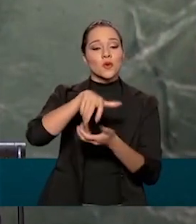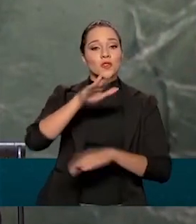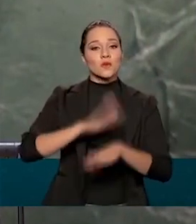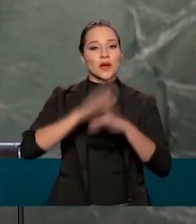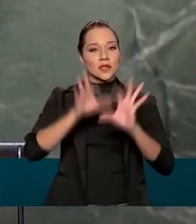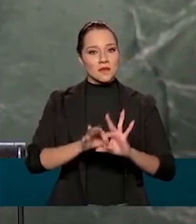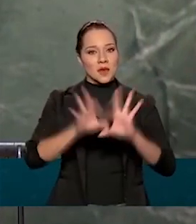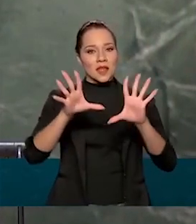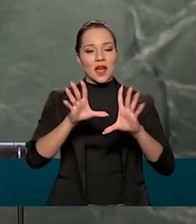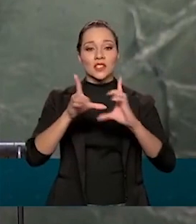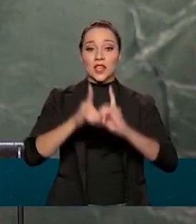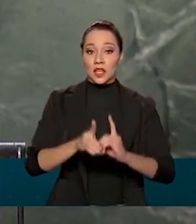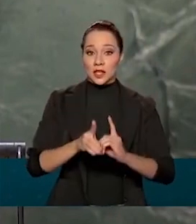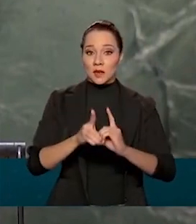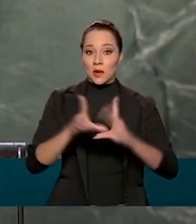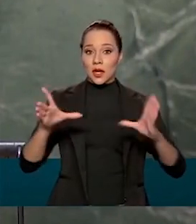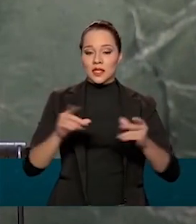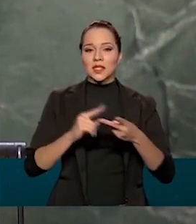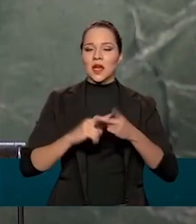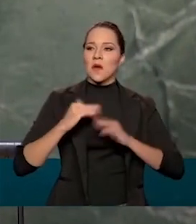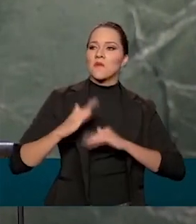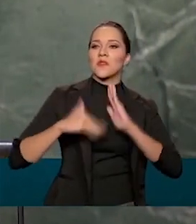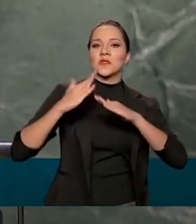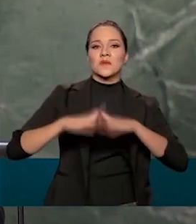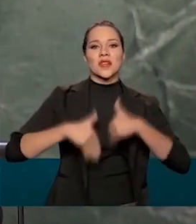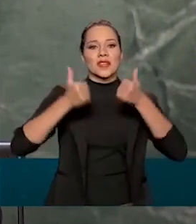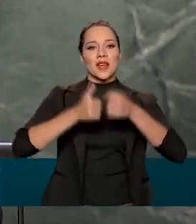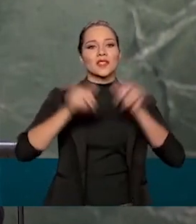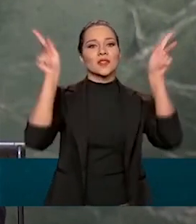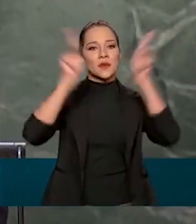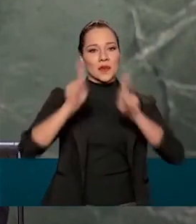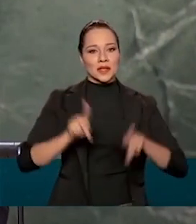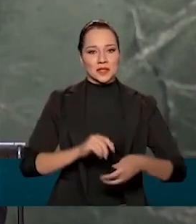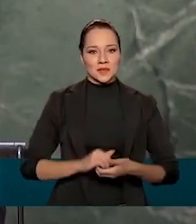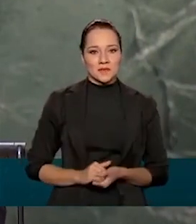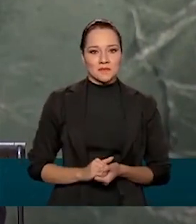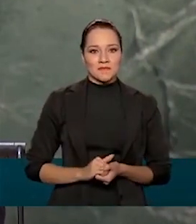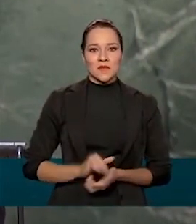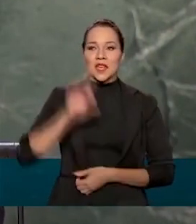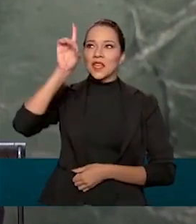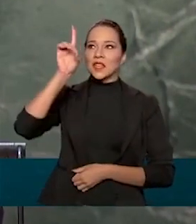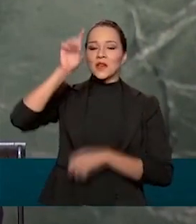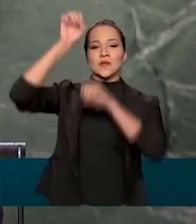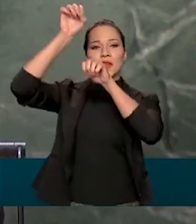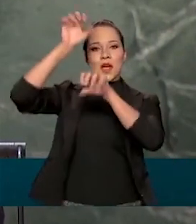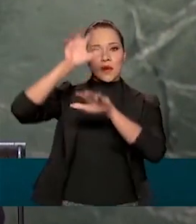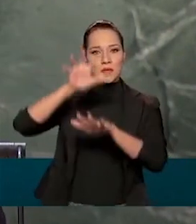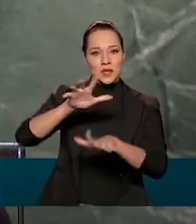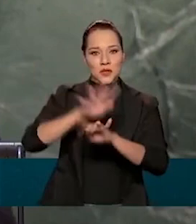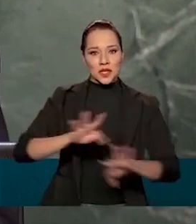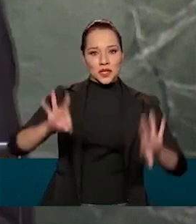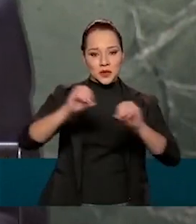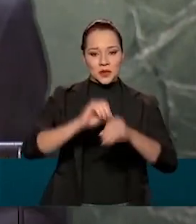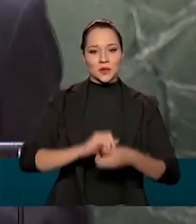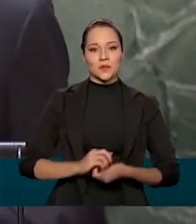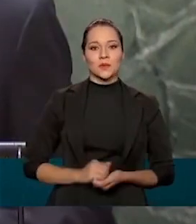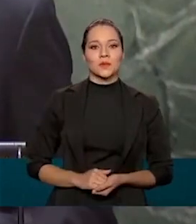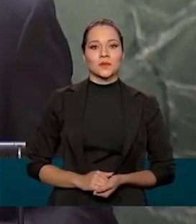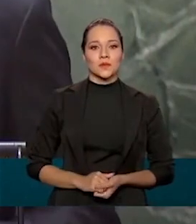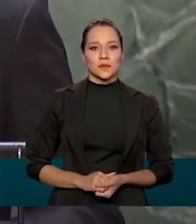liberdade, democracia, prosperidade e paz. Que Deus abençoe a todos.